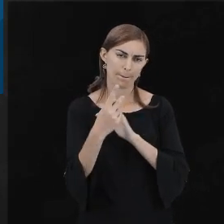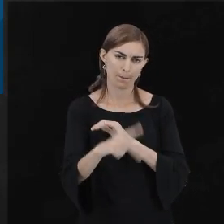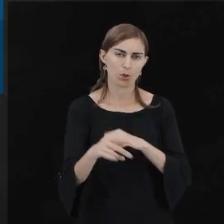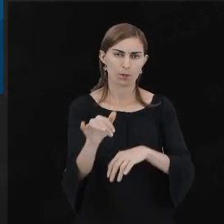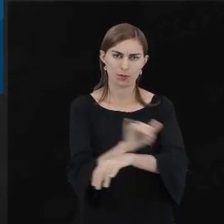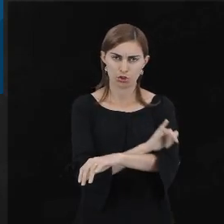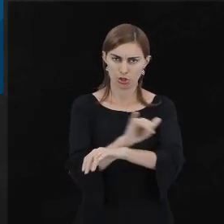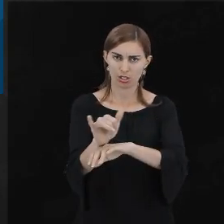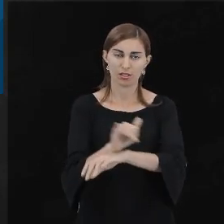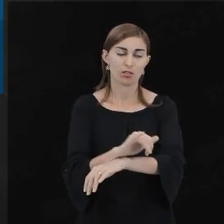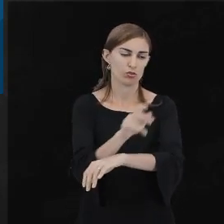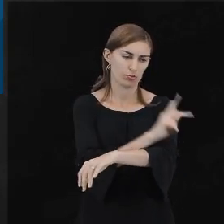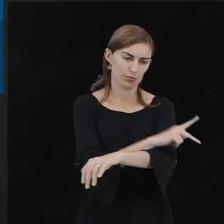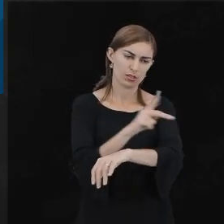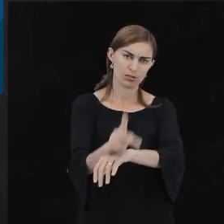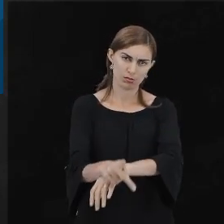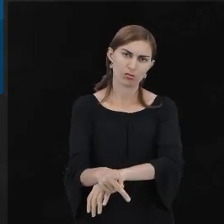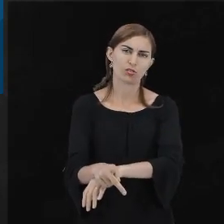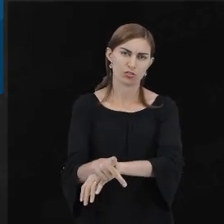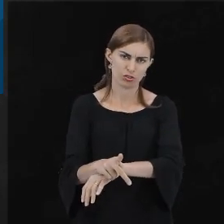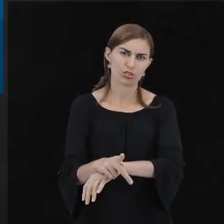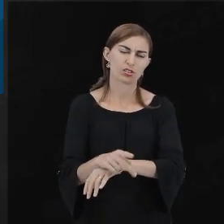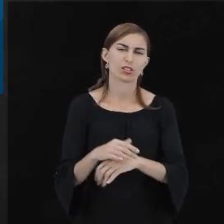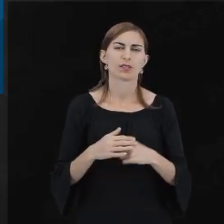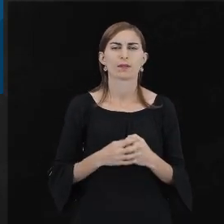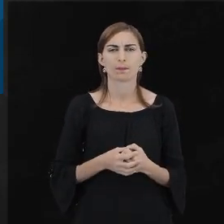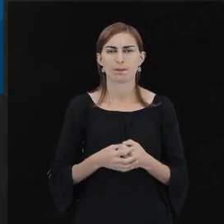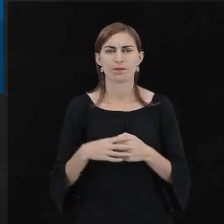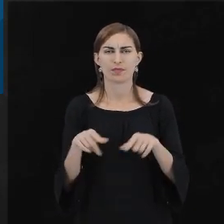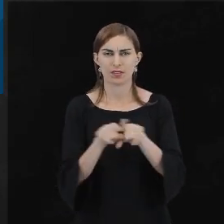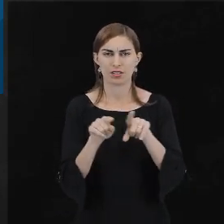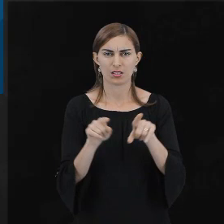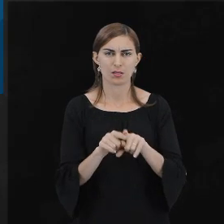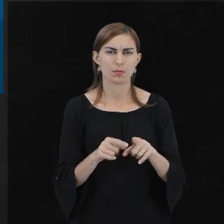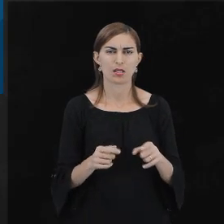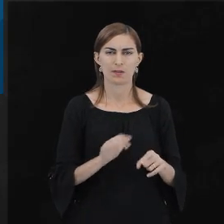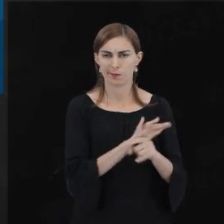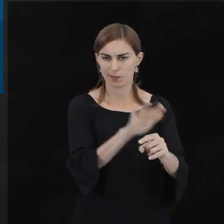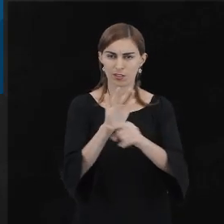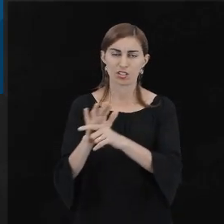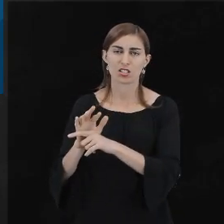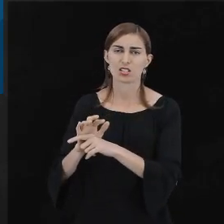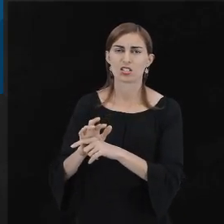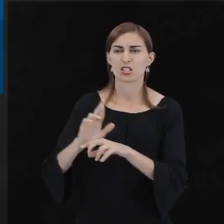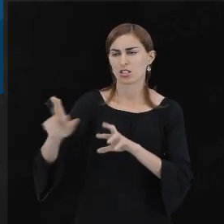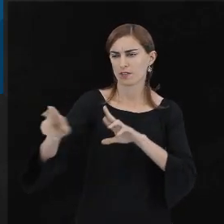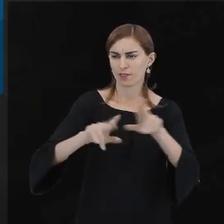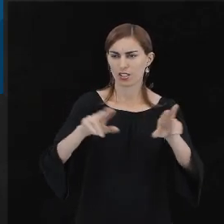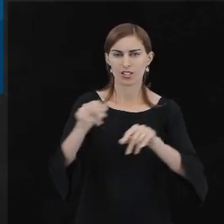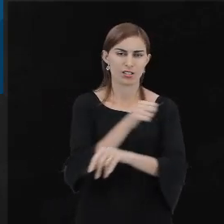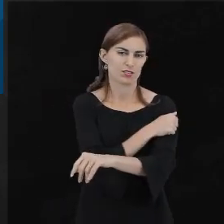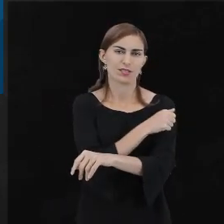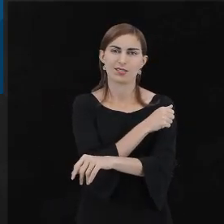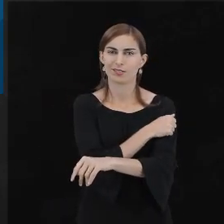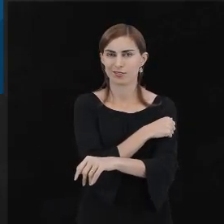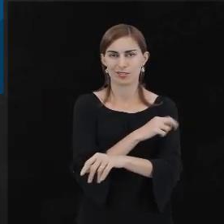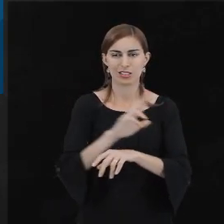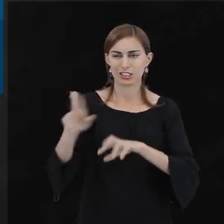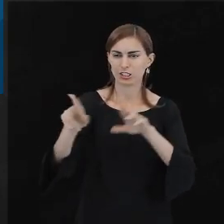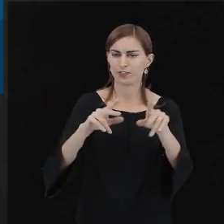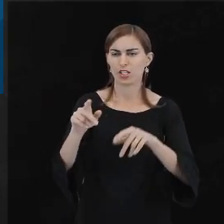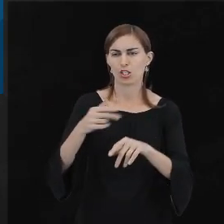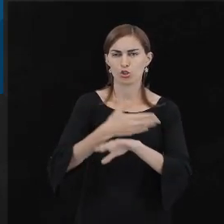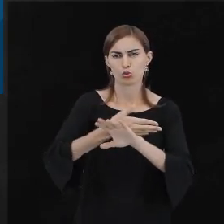e interesses, que muitas vezes estão distantes do saber formal. Então, como é que a gente vai regular a progressão